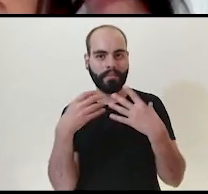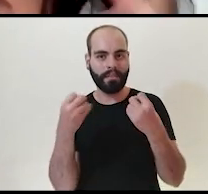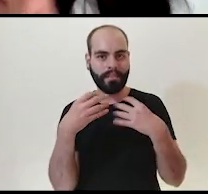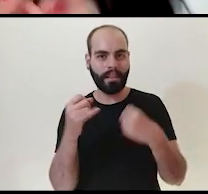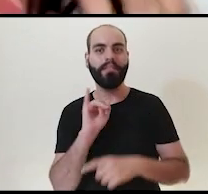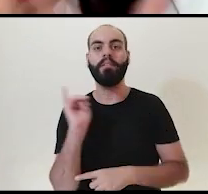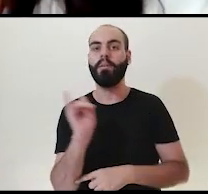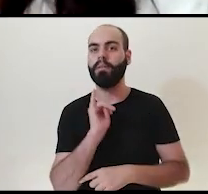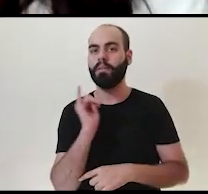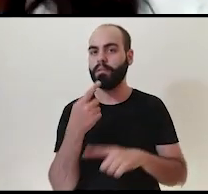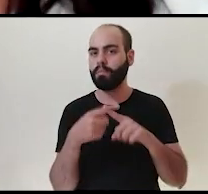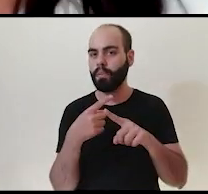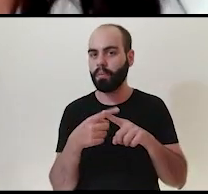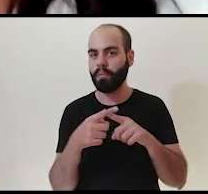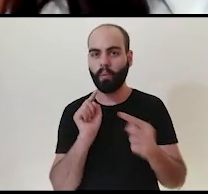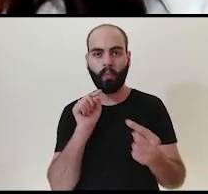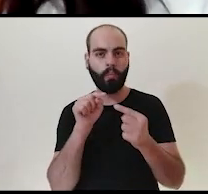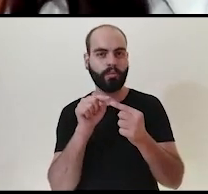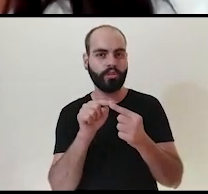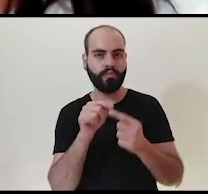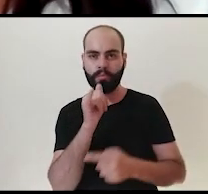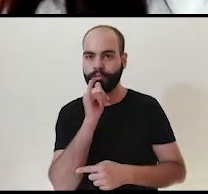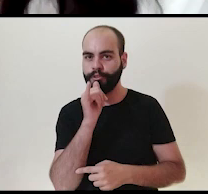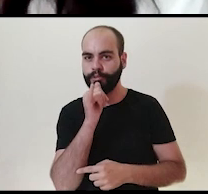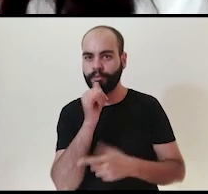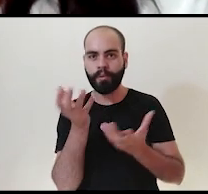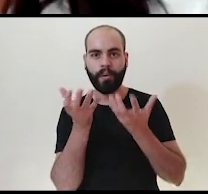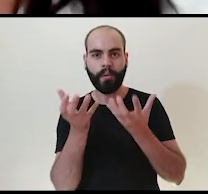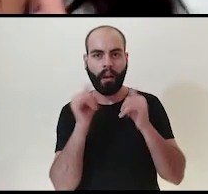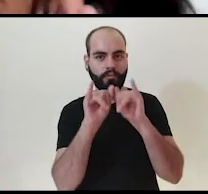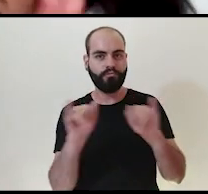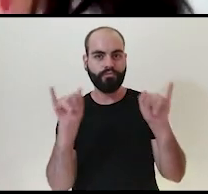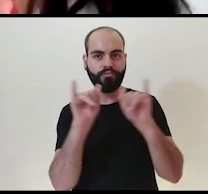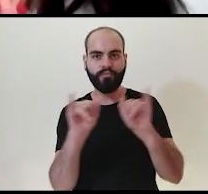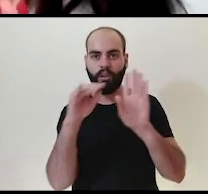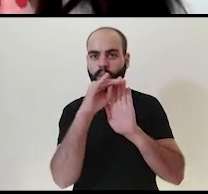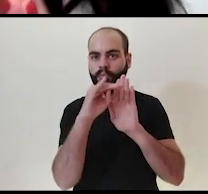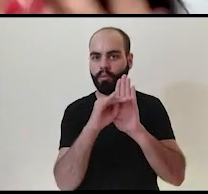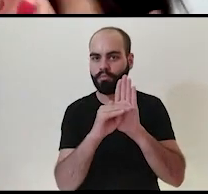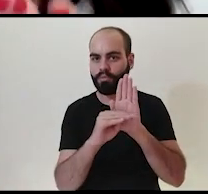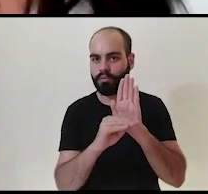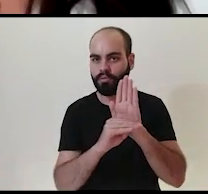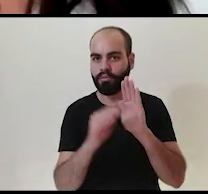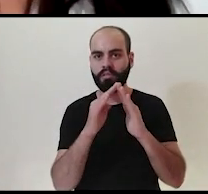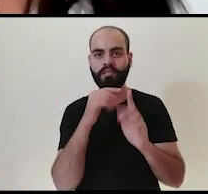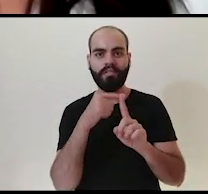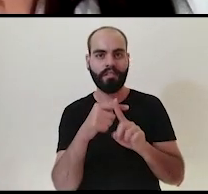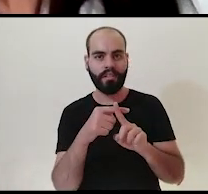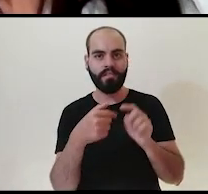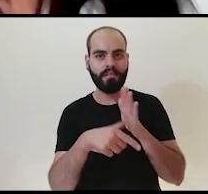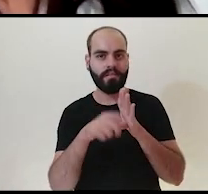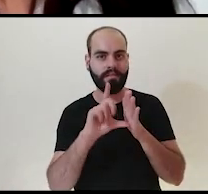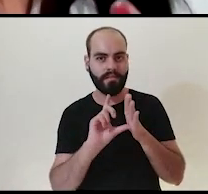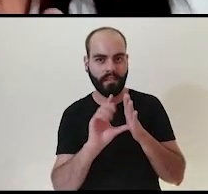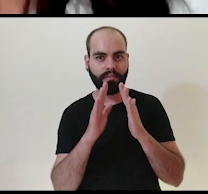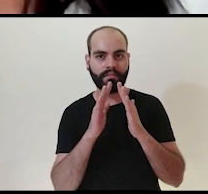objetivo em mente, eu quero divulgar um roteiro, por exemplo, na igrejinha. Então, antes de sair de casa, você